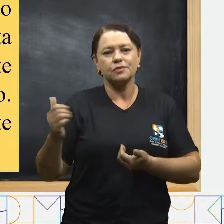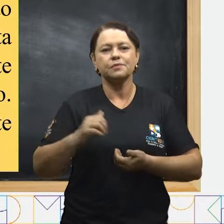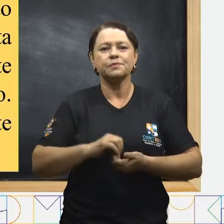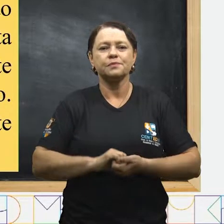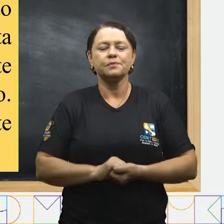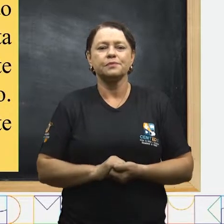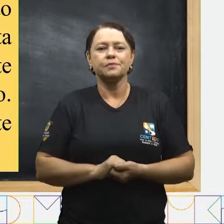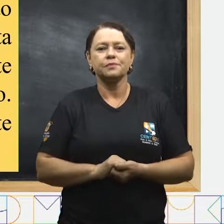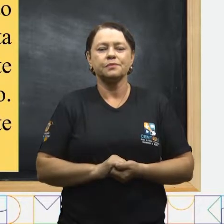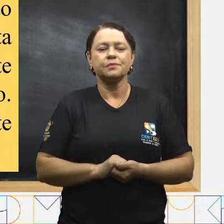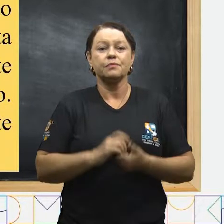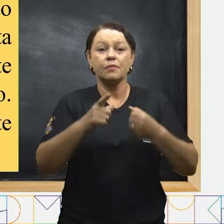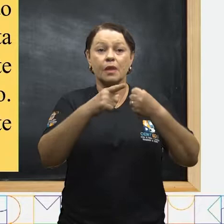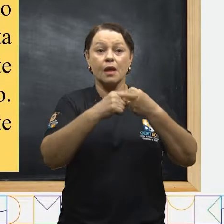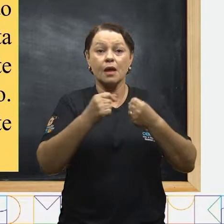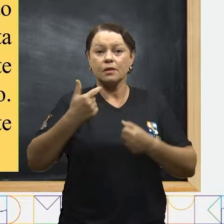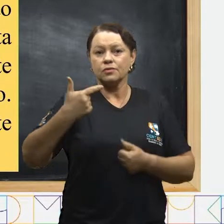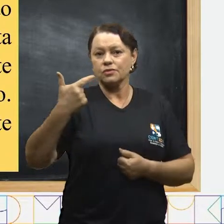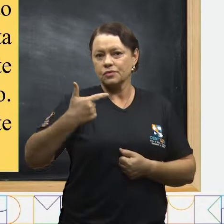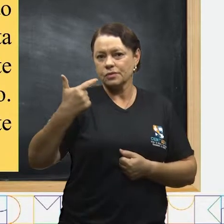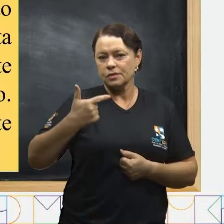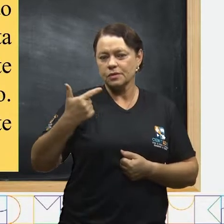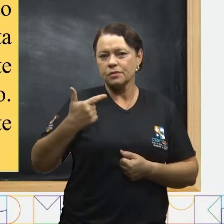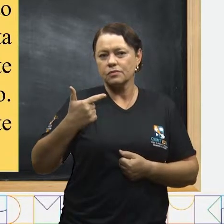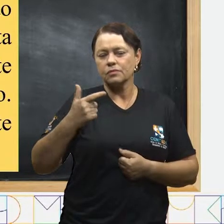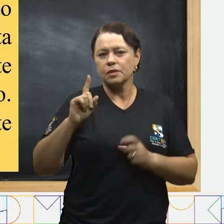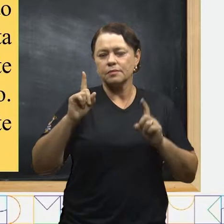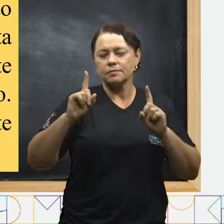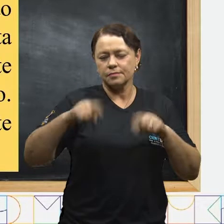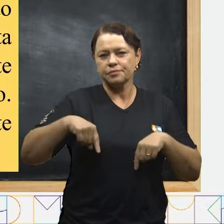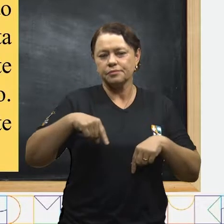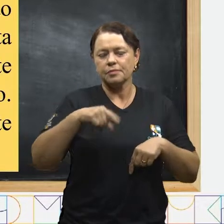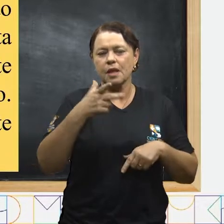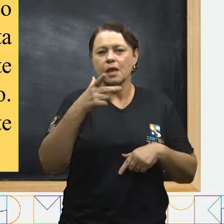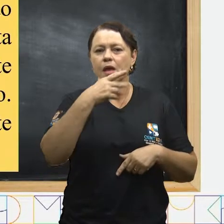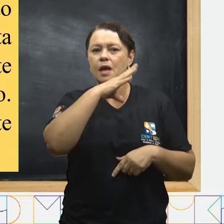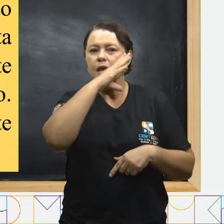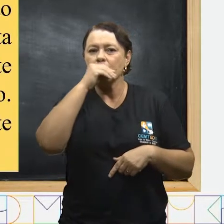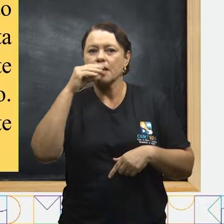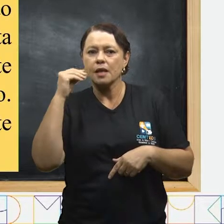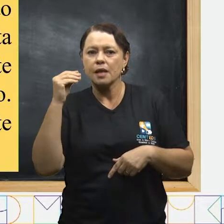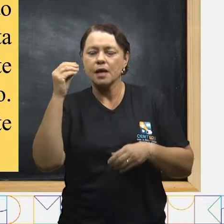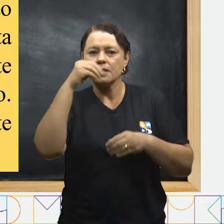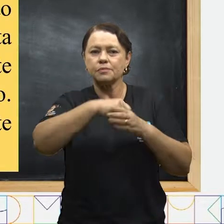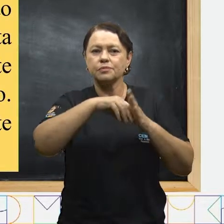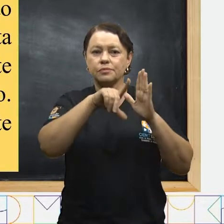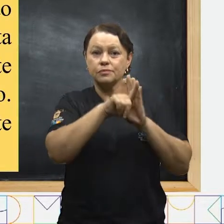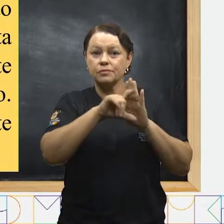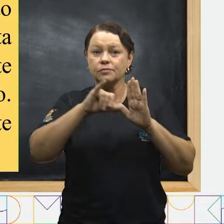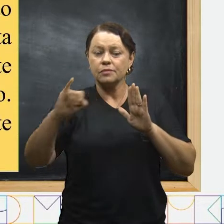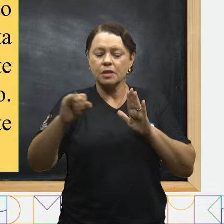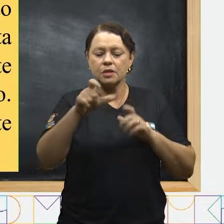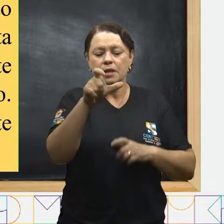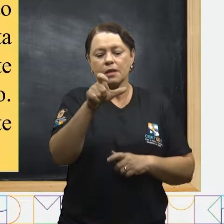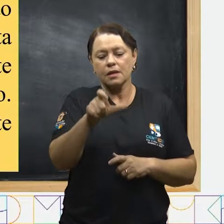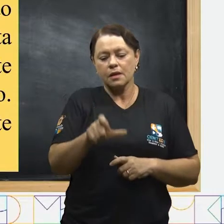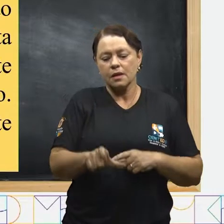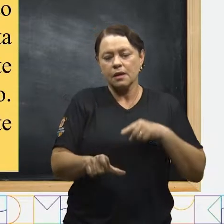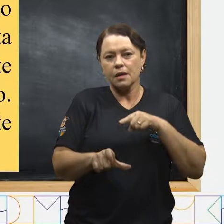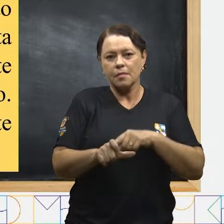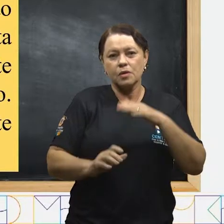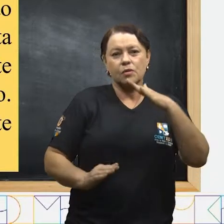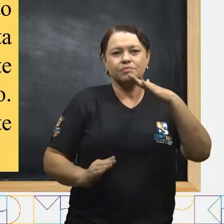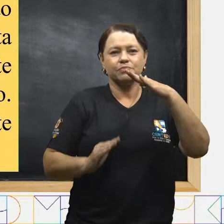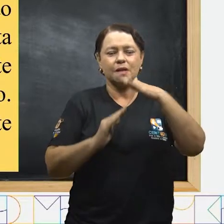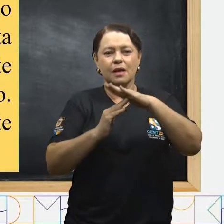adolescente. Artigo 2º. Considera-se criança, para os efeitos desta lei, a pessoa até